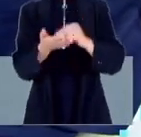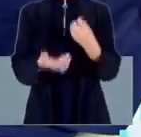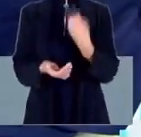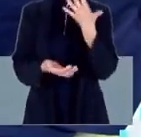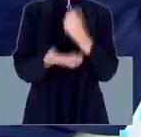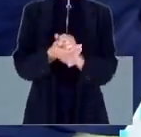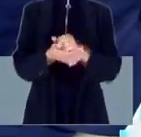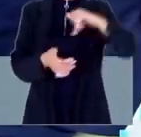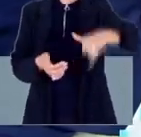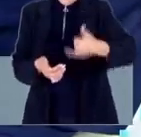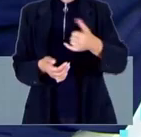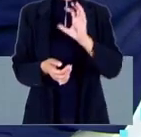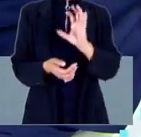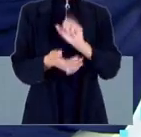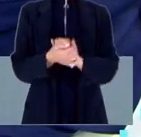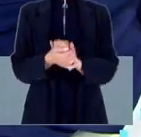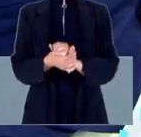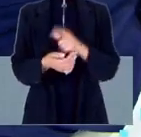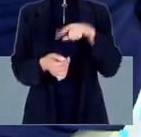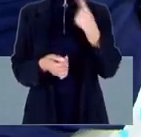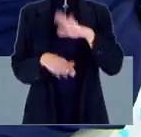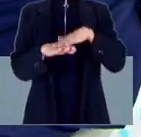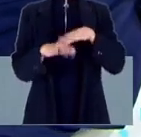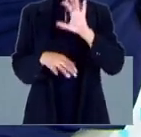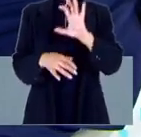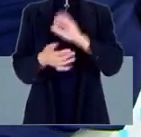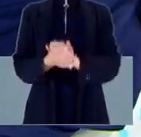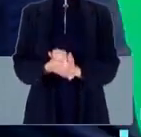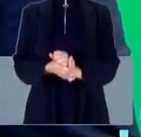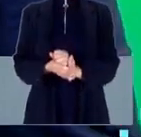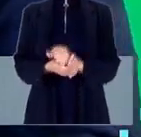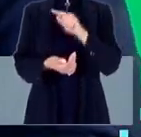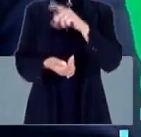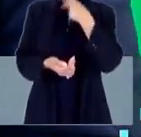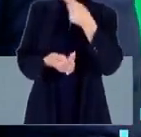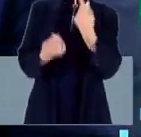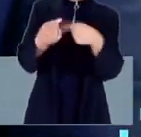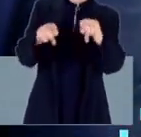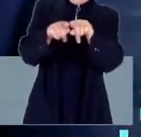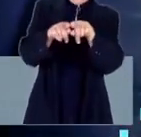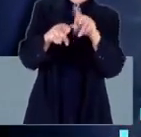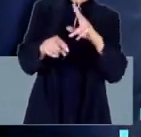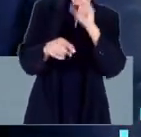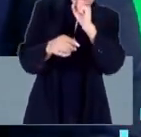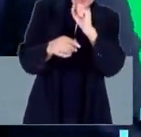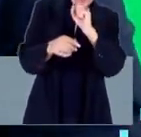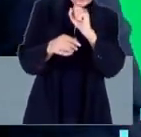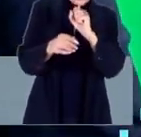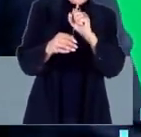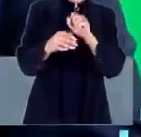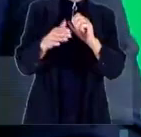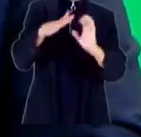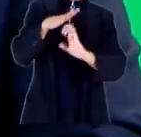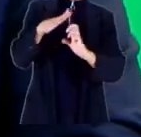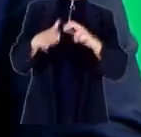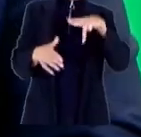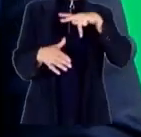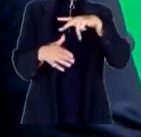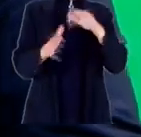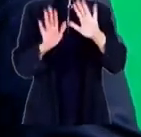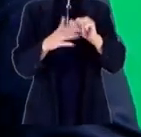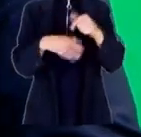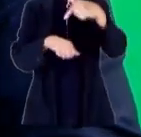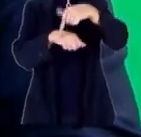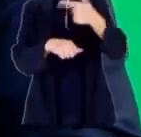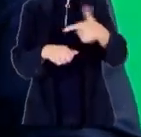aproveitar para isso E é isso que nós fizemos Você fala de uma parceria forte com a iniciativa privada mas acho que não vai dar nem